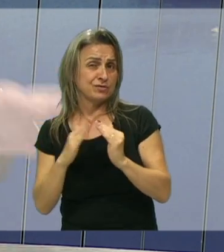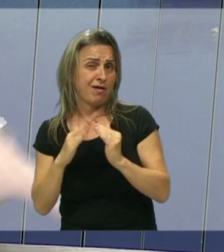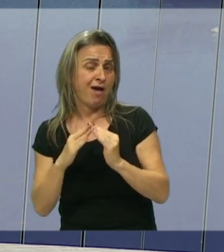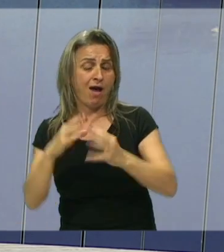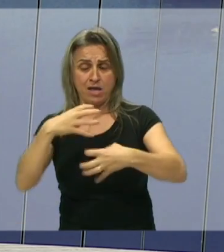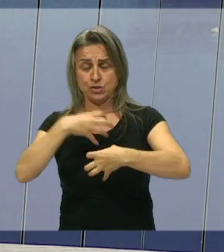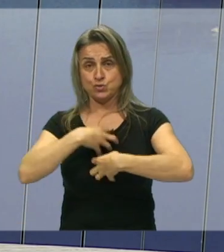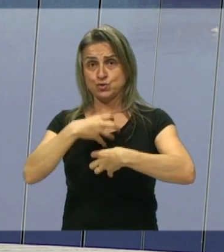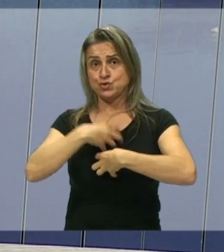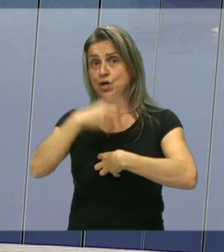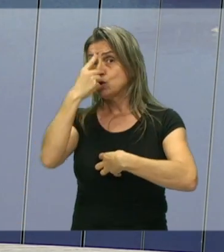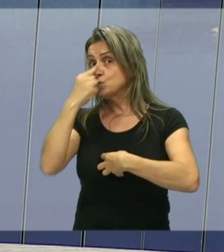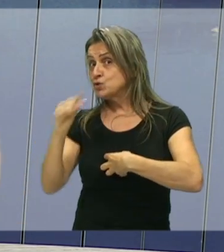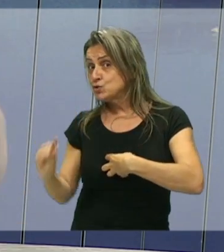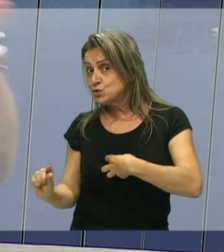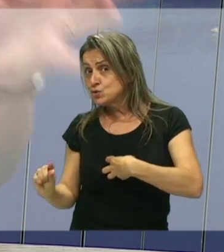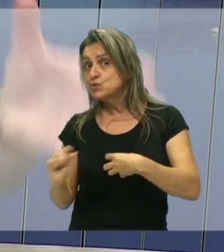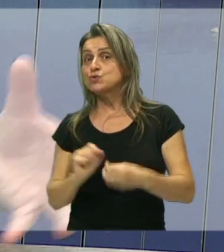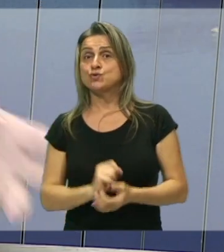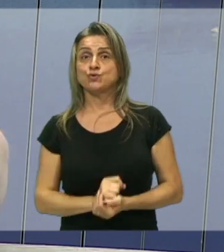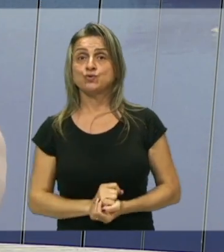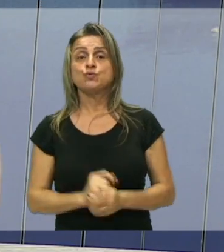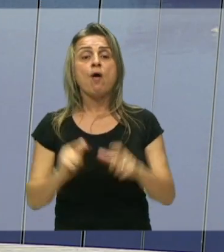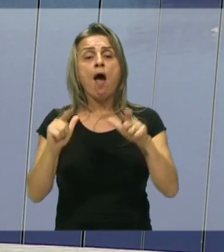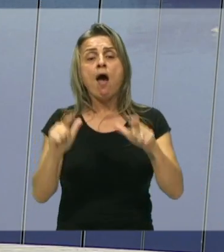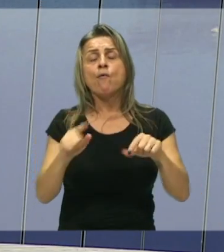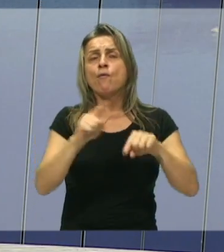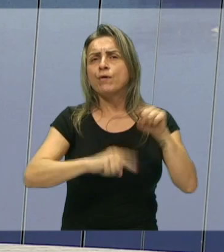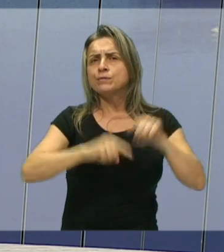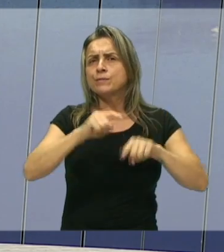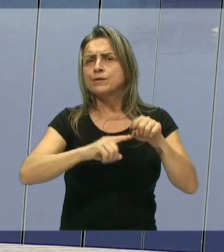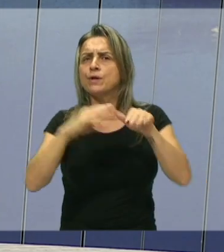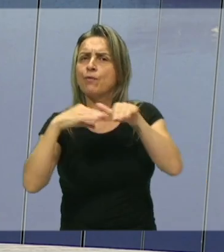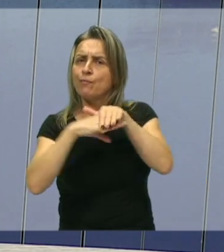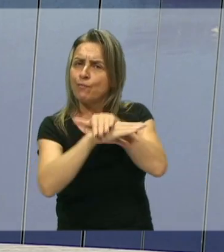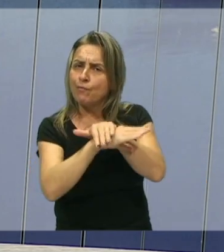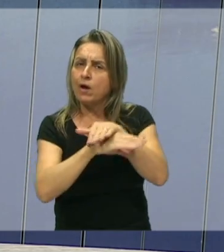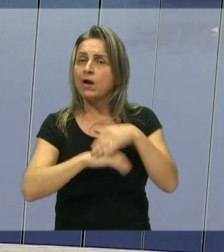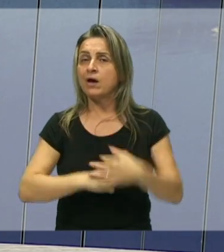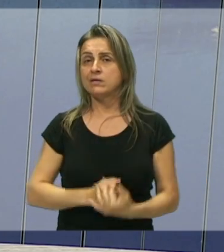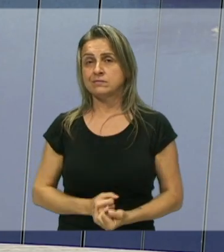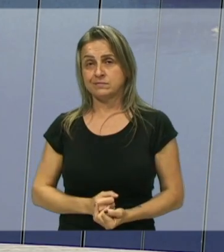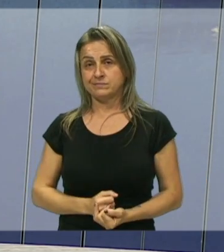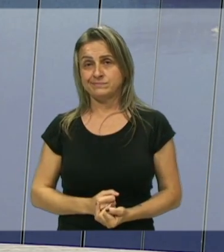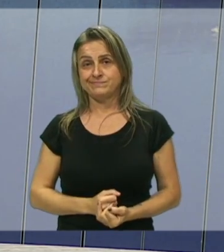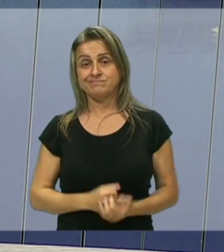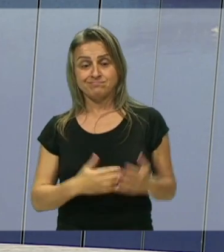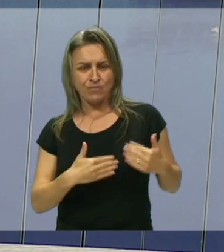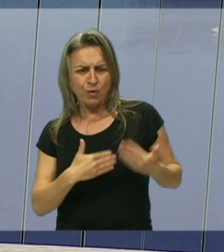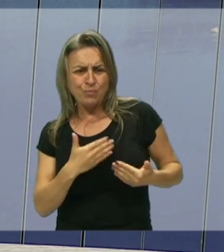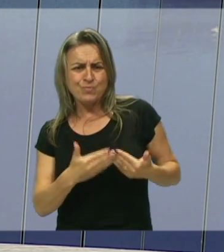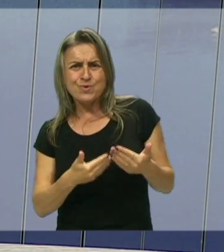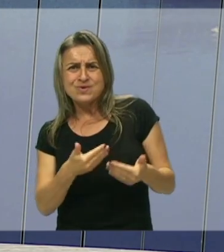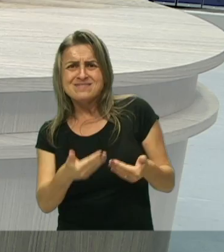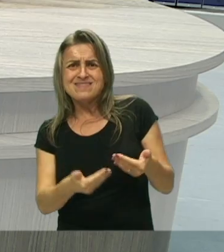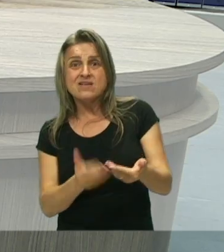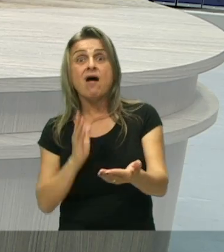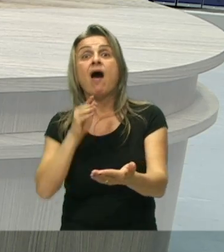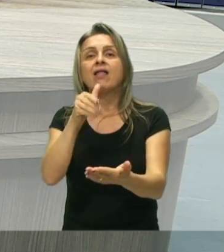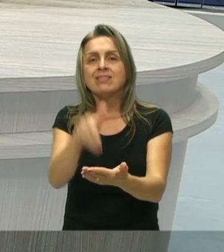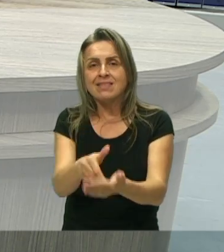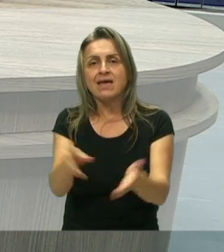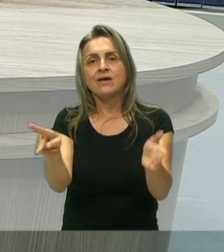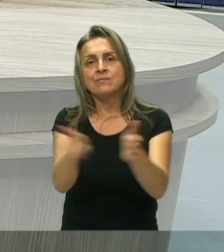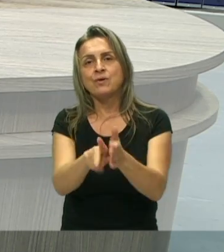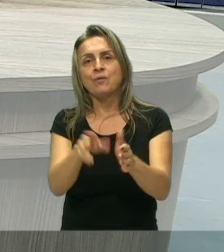aonde ela vai colocar o lixo, aonde que vai ficar o material que ela está guardando, até também os serviços próprios de